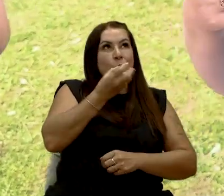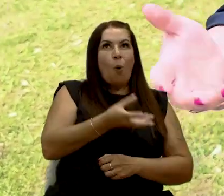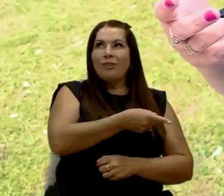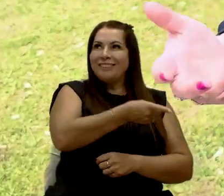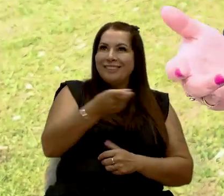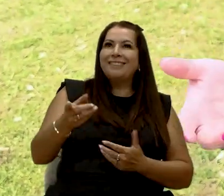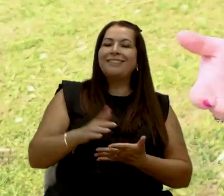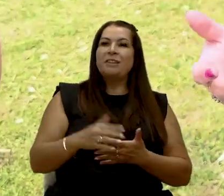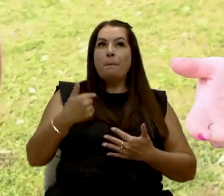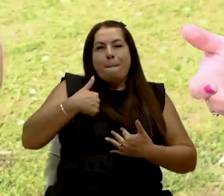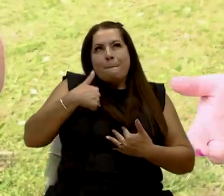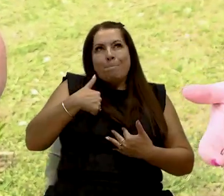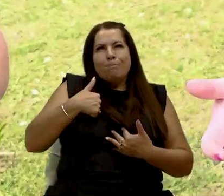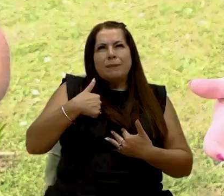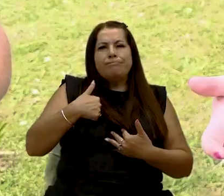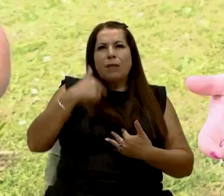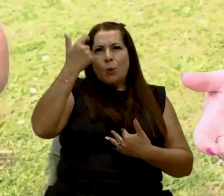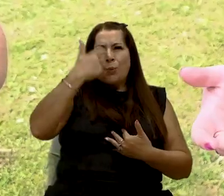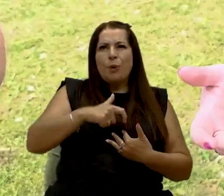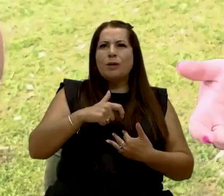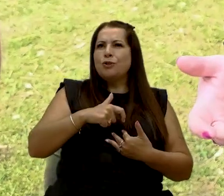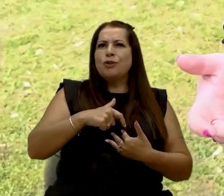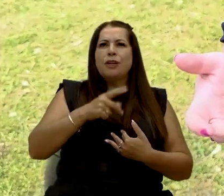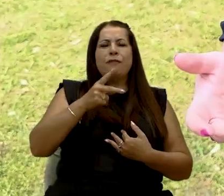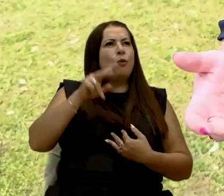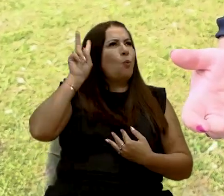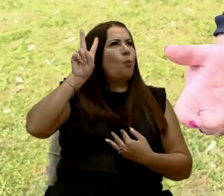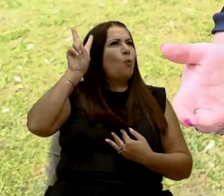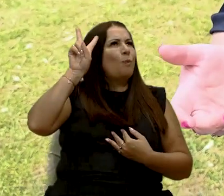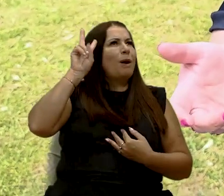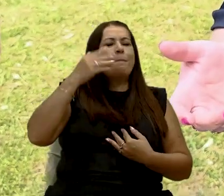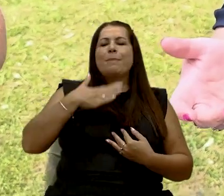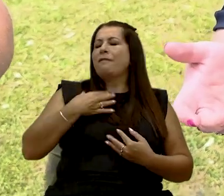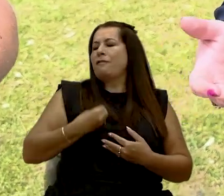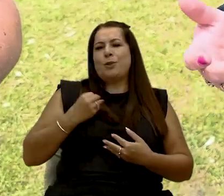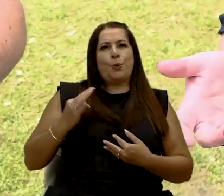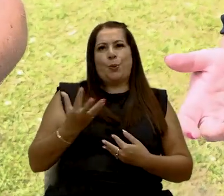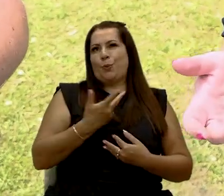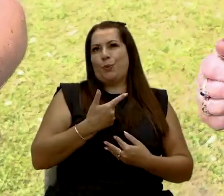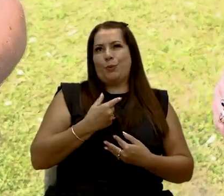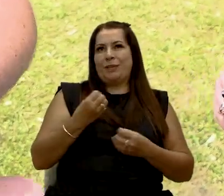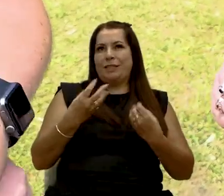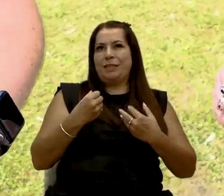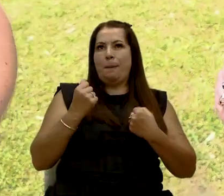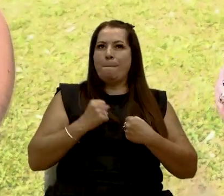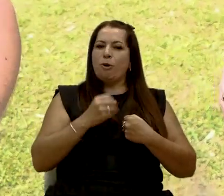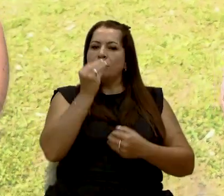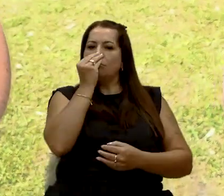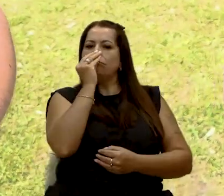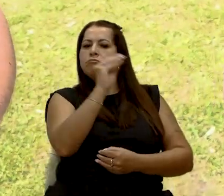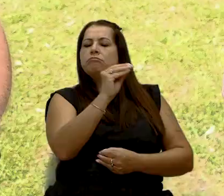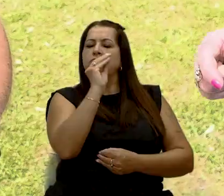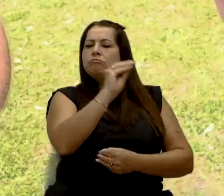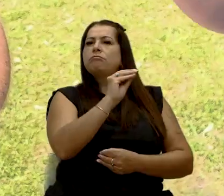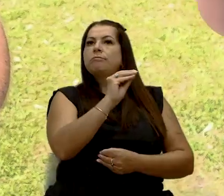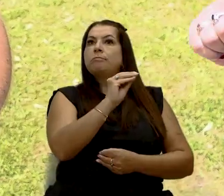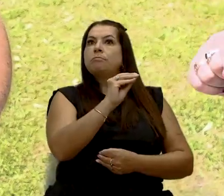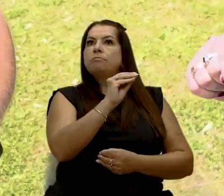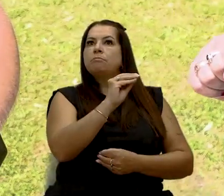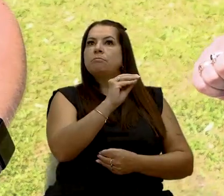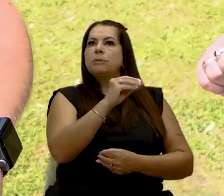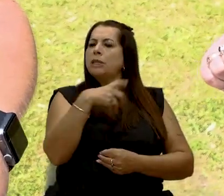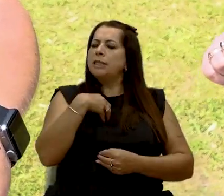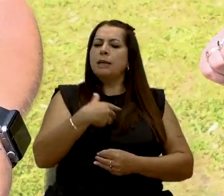nos emociona cada vez que a gente conta. E para mim, eu acho que eu vou levar para a vida esse ensinamento que sim, a gente pode